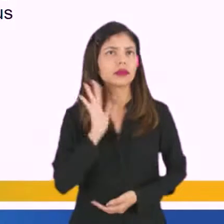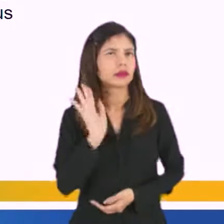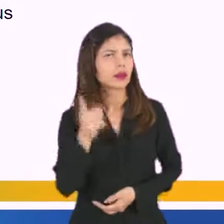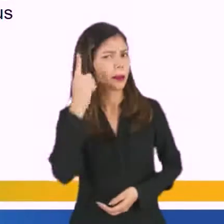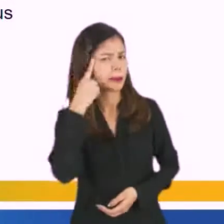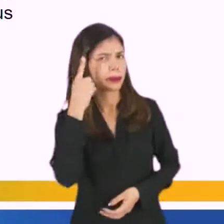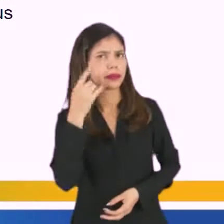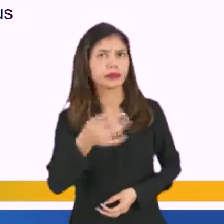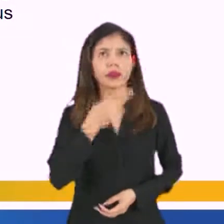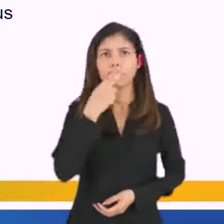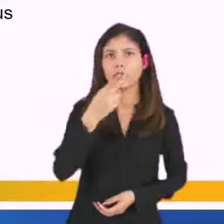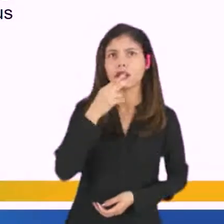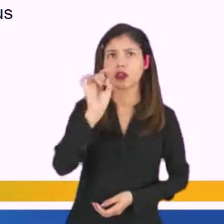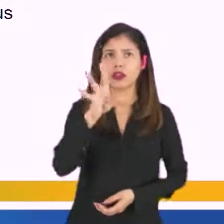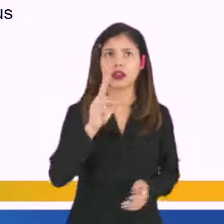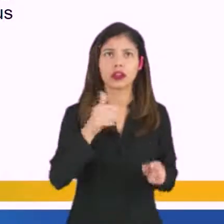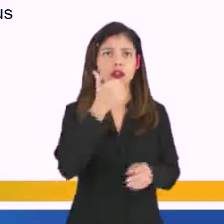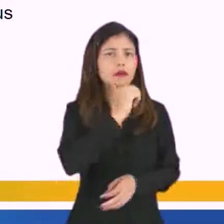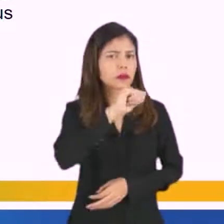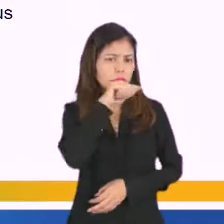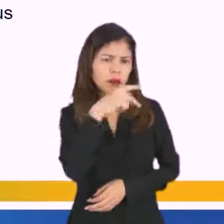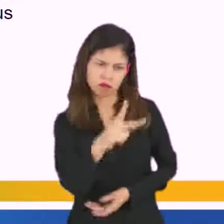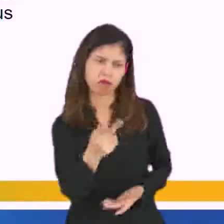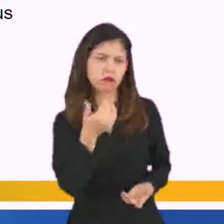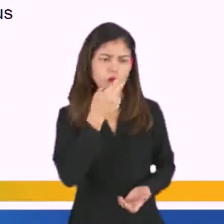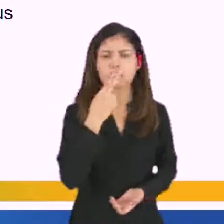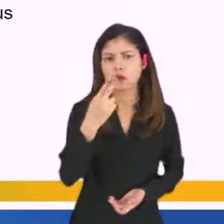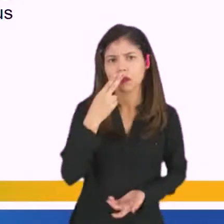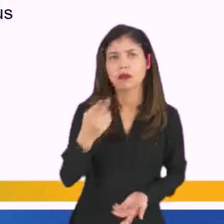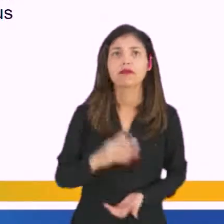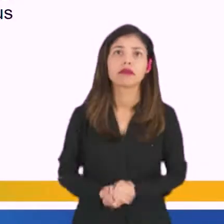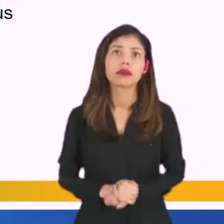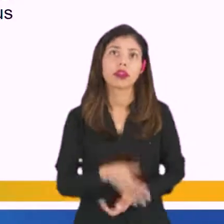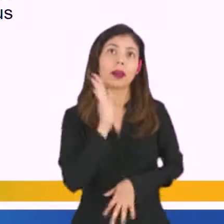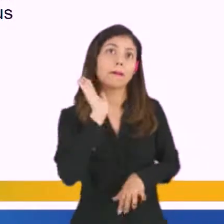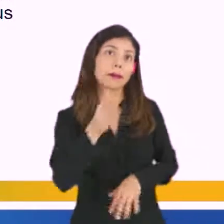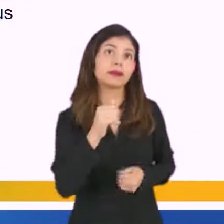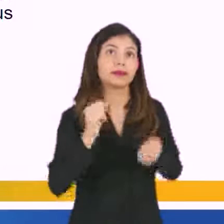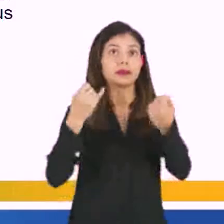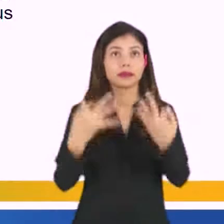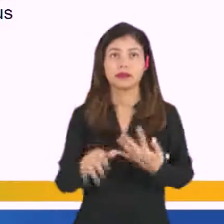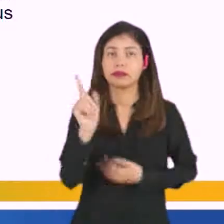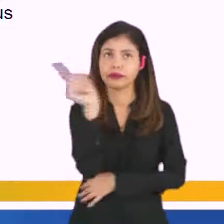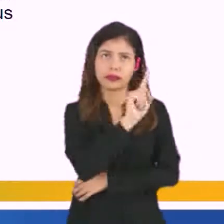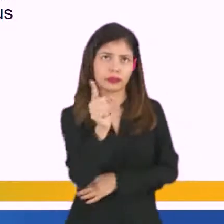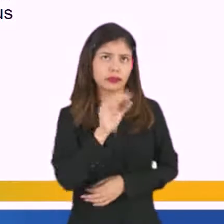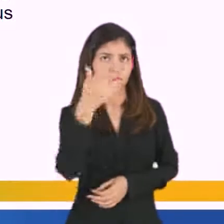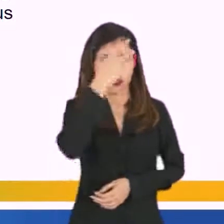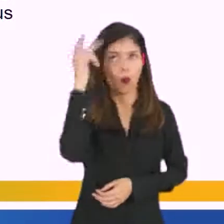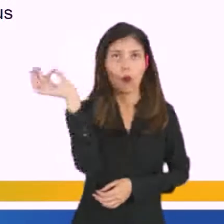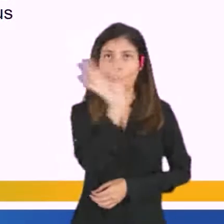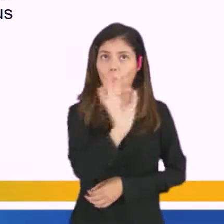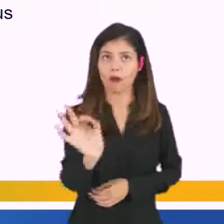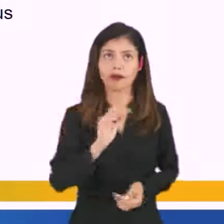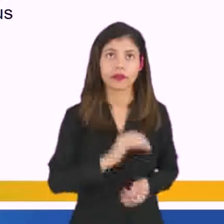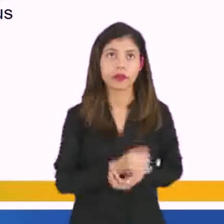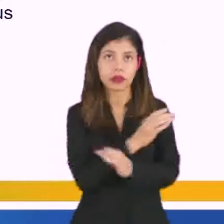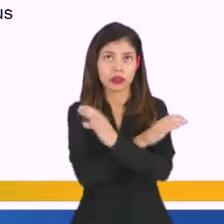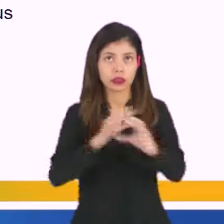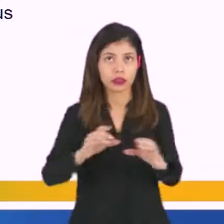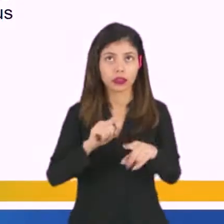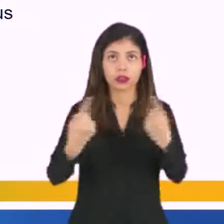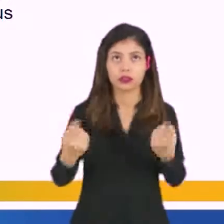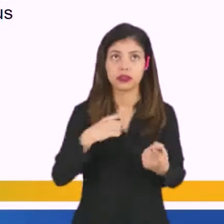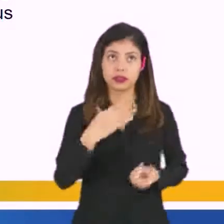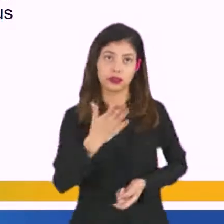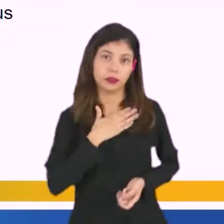Já imaginou fumar só porque a sua mãe fuma? Para justificar, você diz que não há ninguém no mundo em que eu